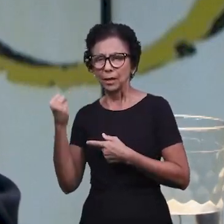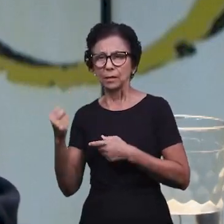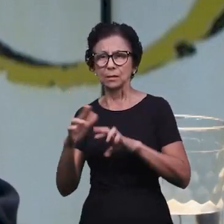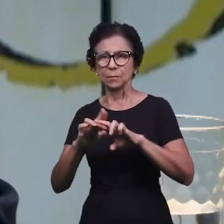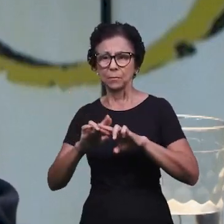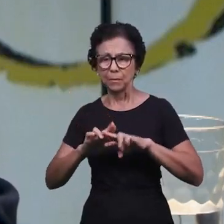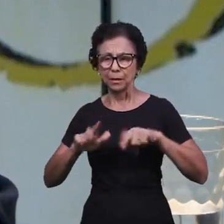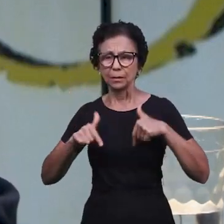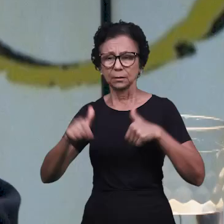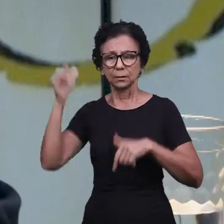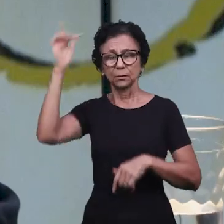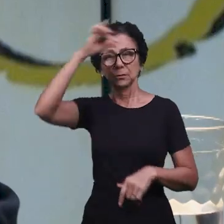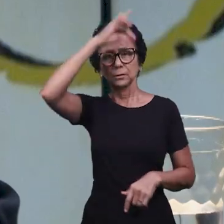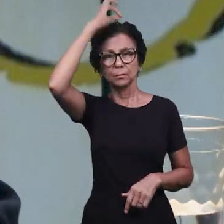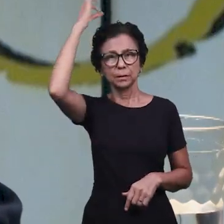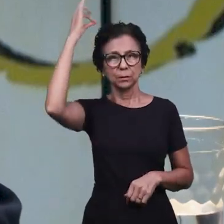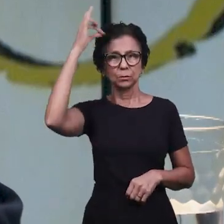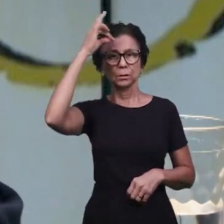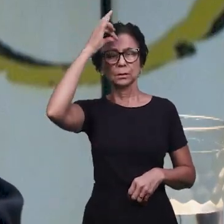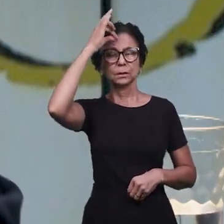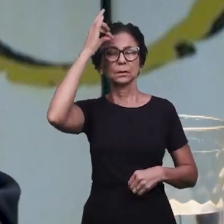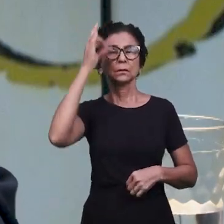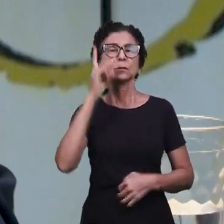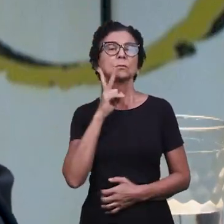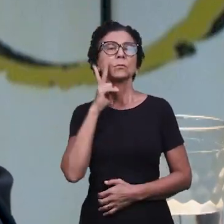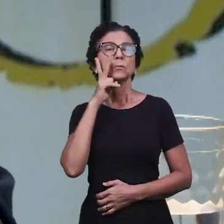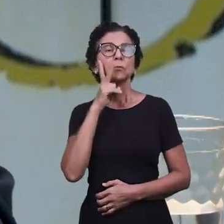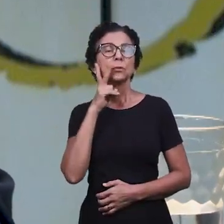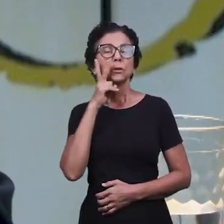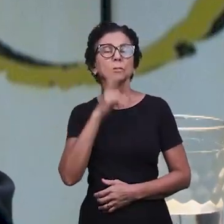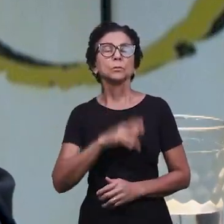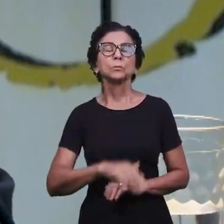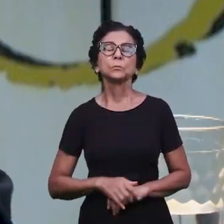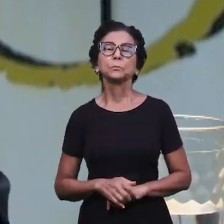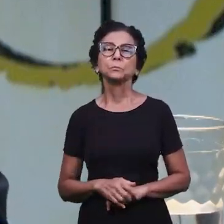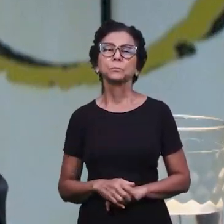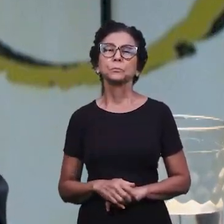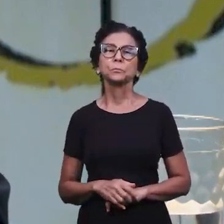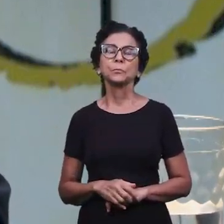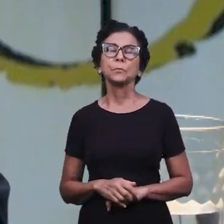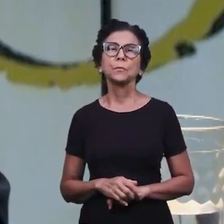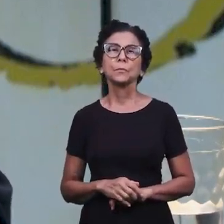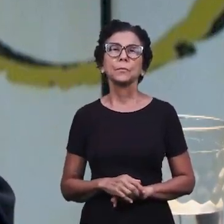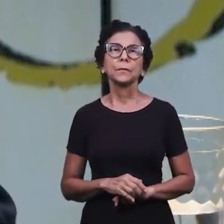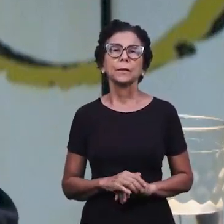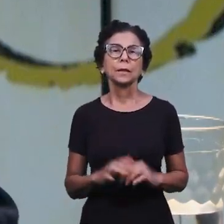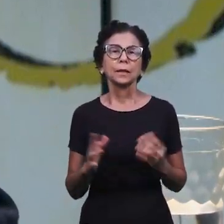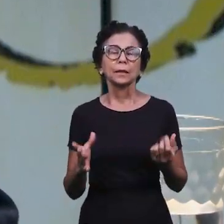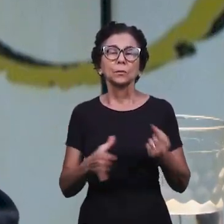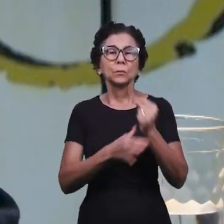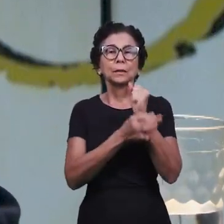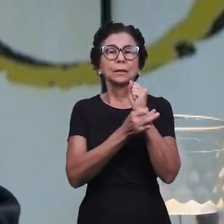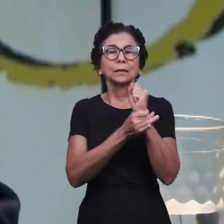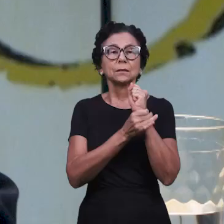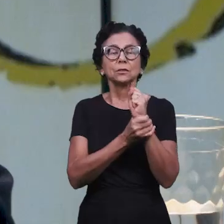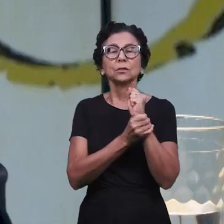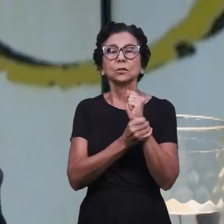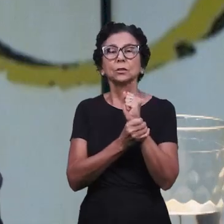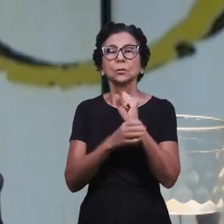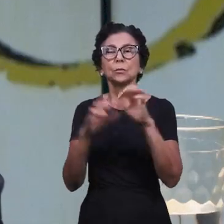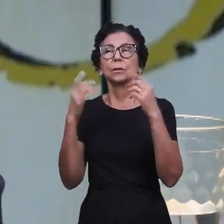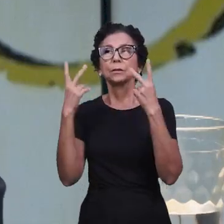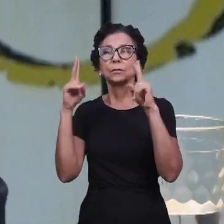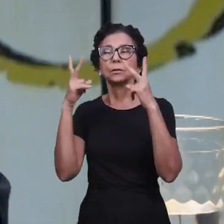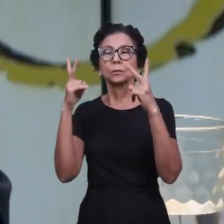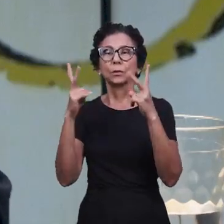falamos o cálice, o sangue, nós falamos exatamente daquilo que nos garantiu toda a vitória, que foi a